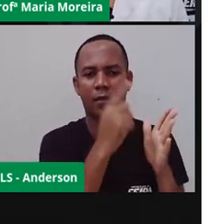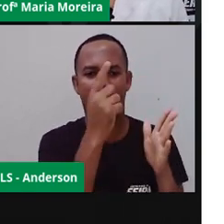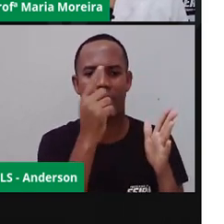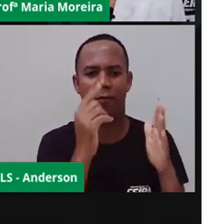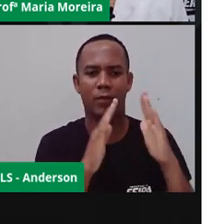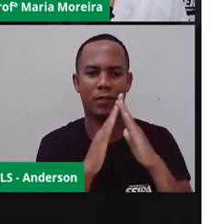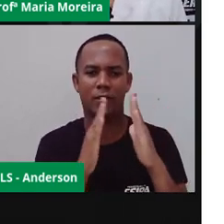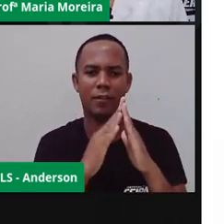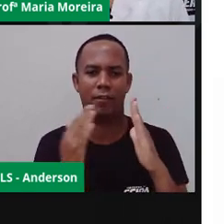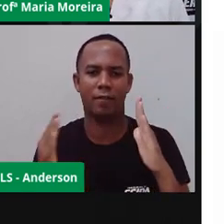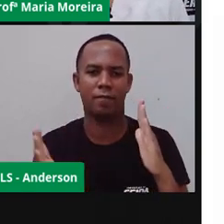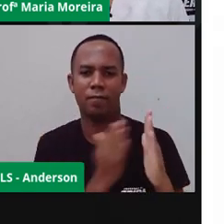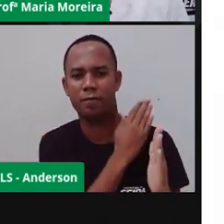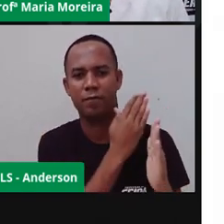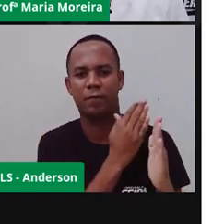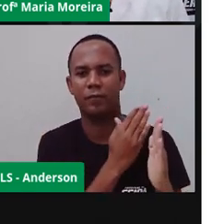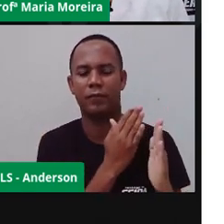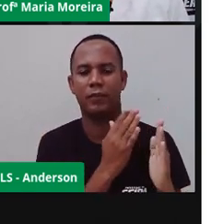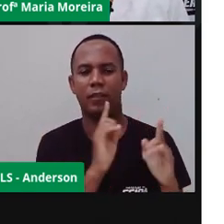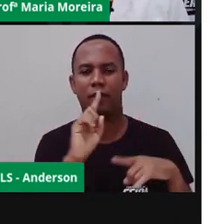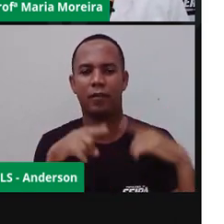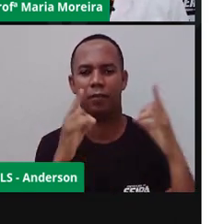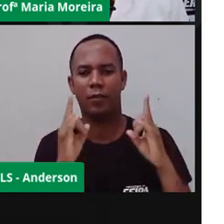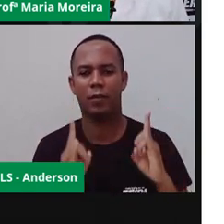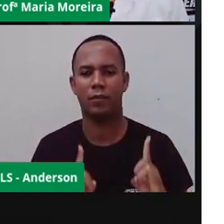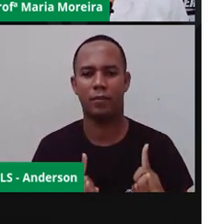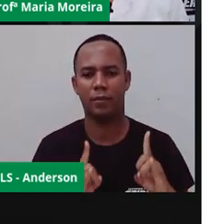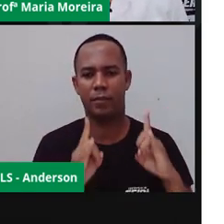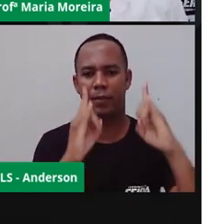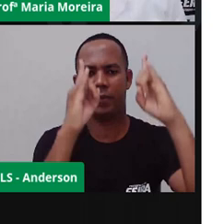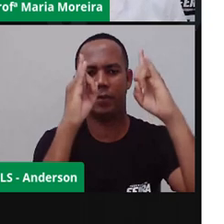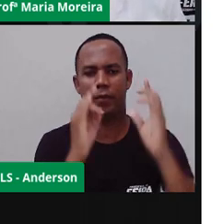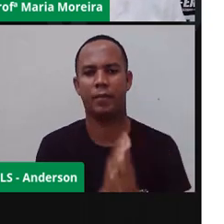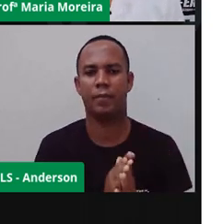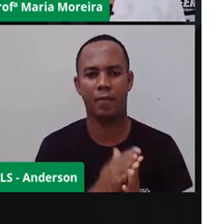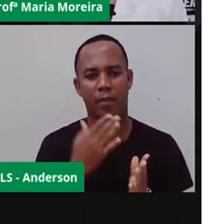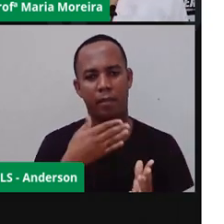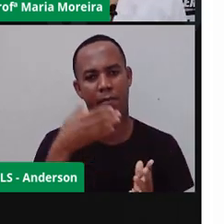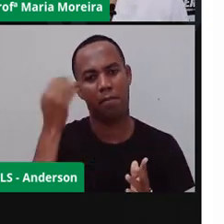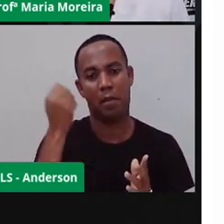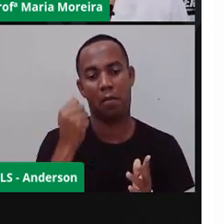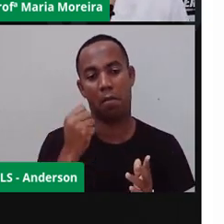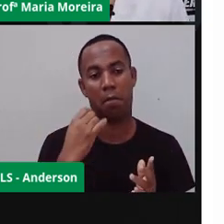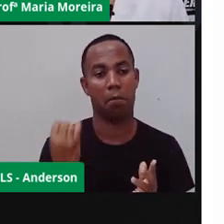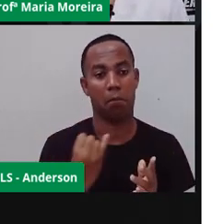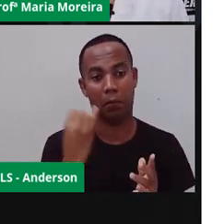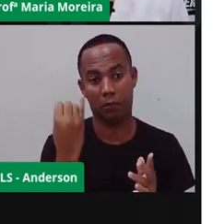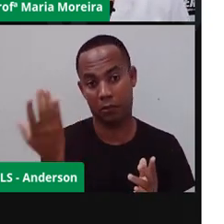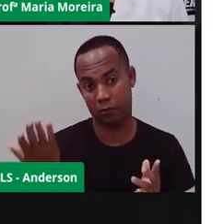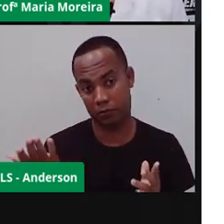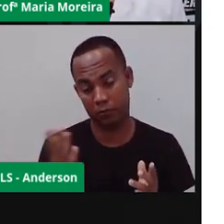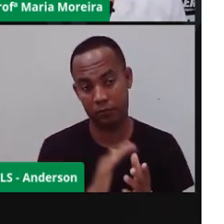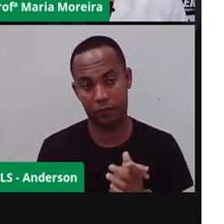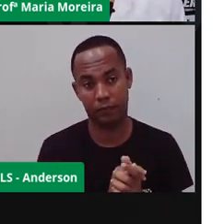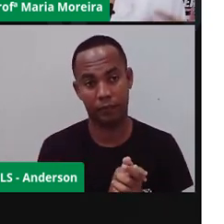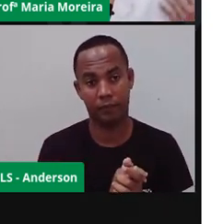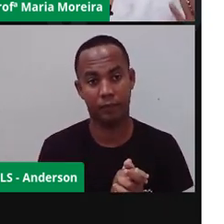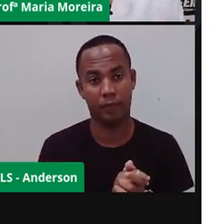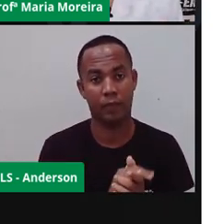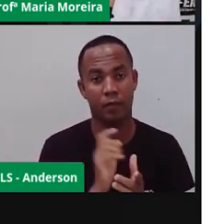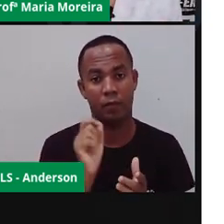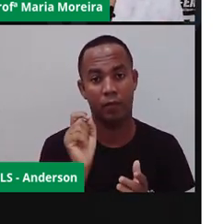desabrigar essa pessoa para que se construa o quê? Um prédio, porque um prédio tecnicamente seria mais importante do que a casinha dessa pessoa. Então vem